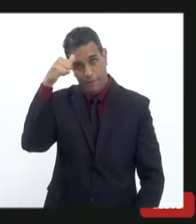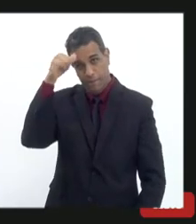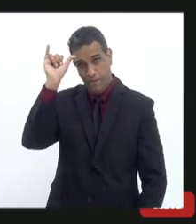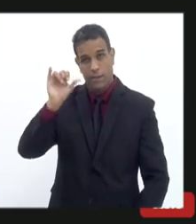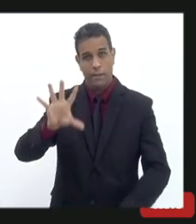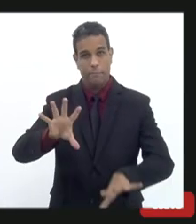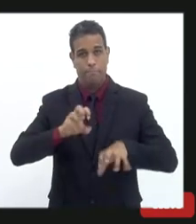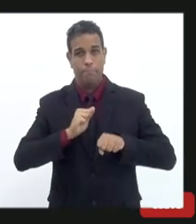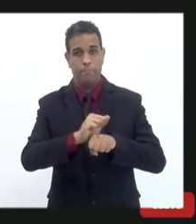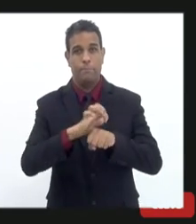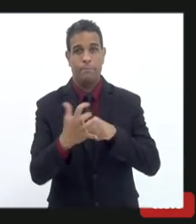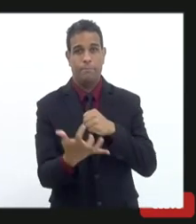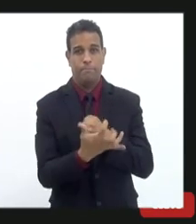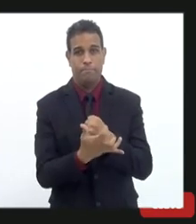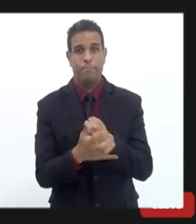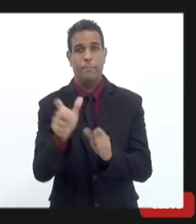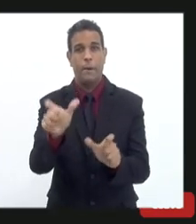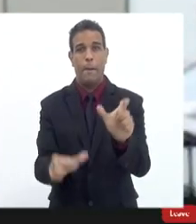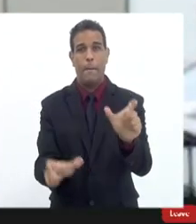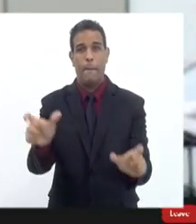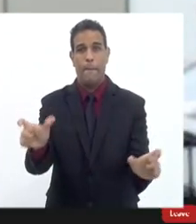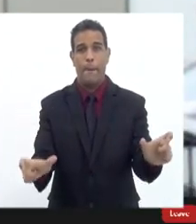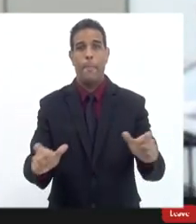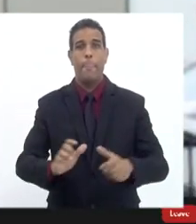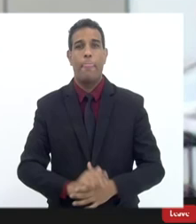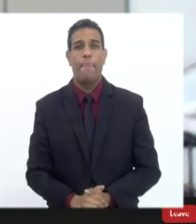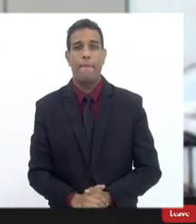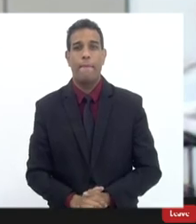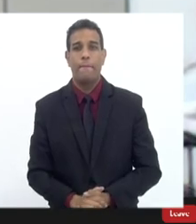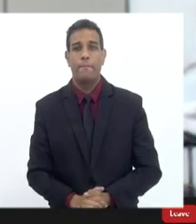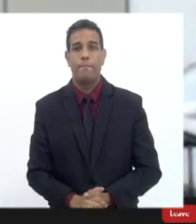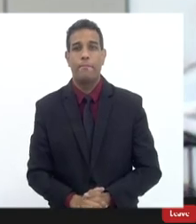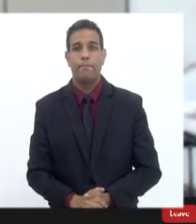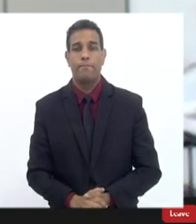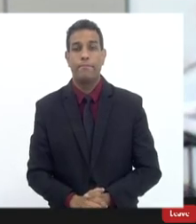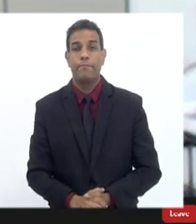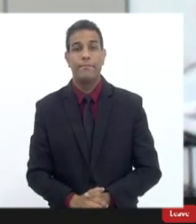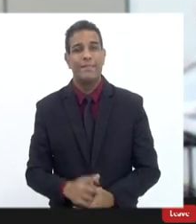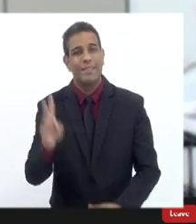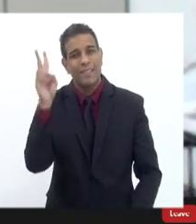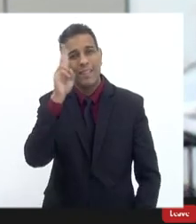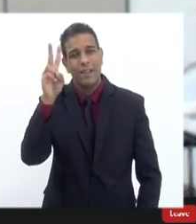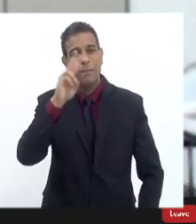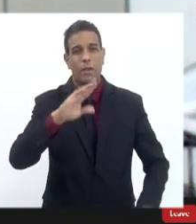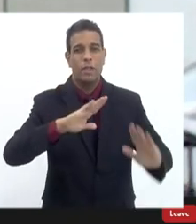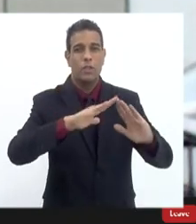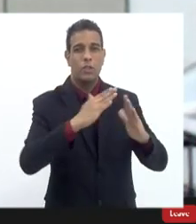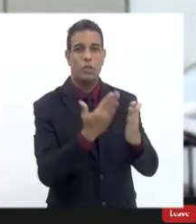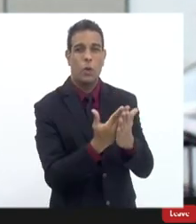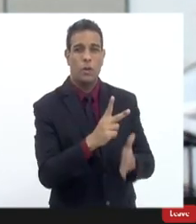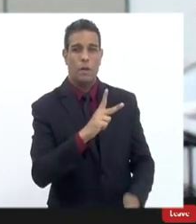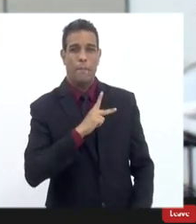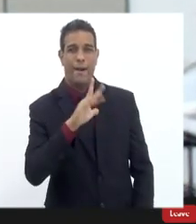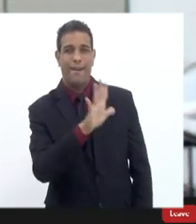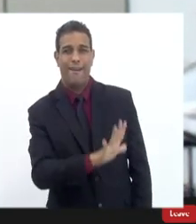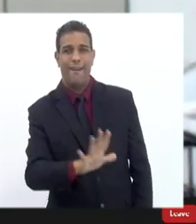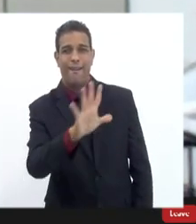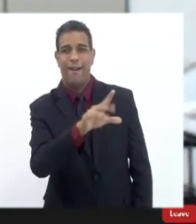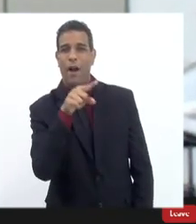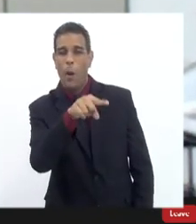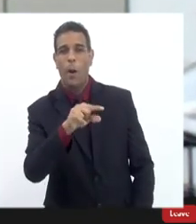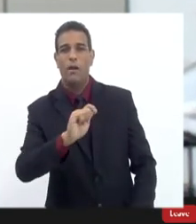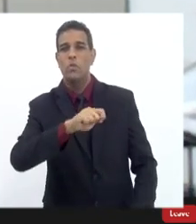de preservar vidas. A gente viu na rede particular de ensino, de maneira geral, a